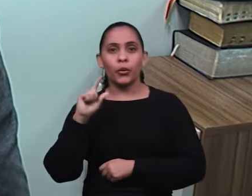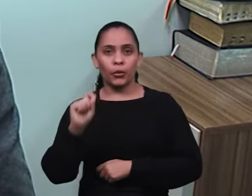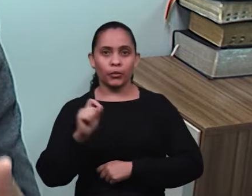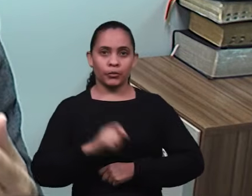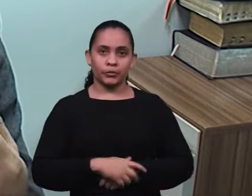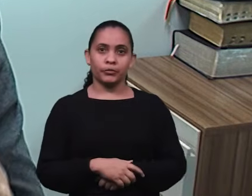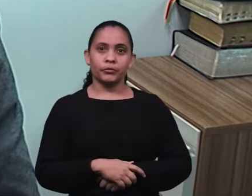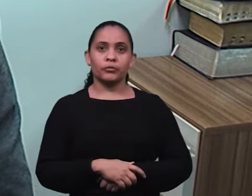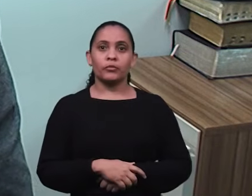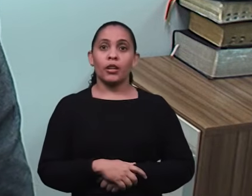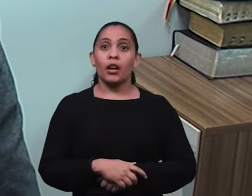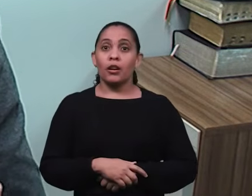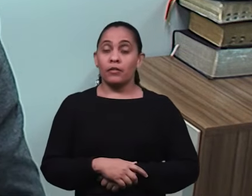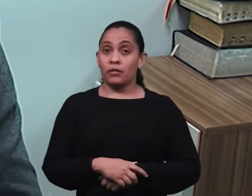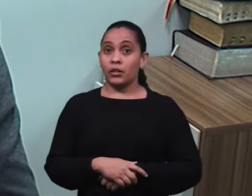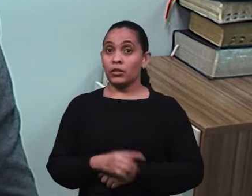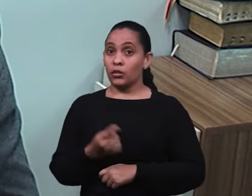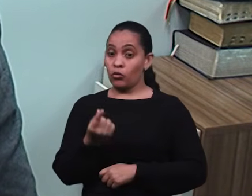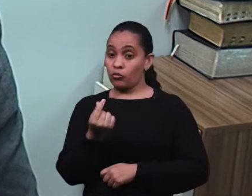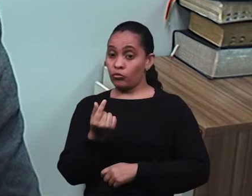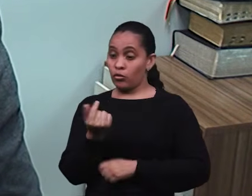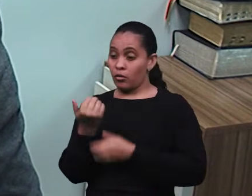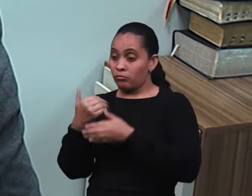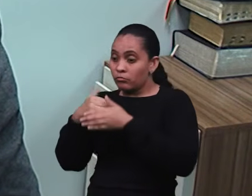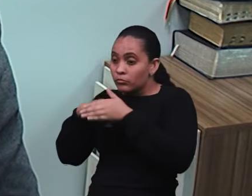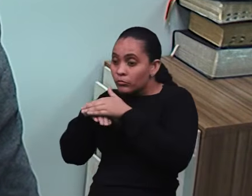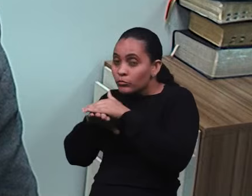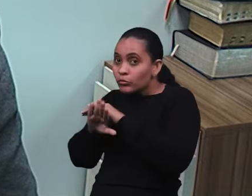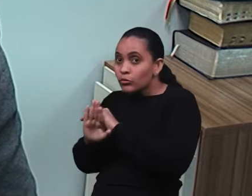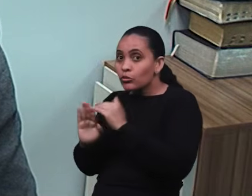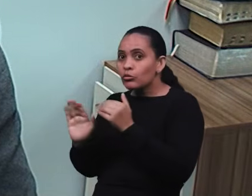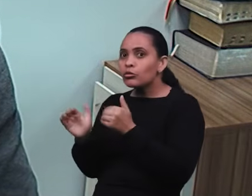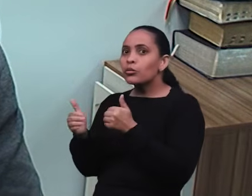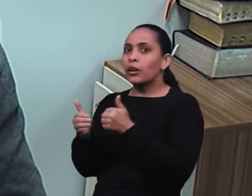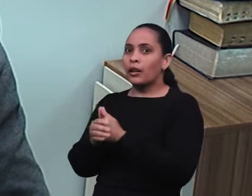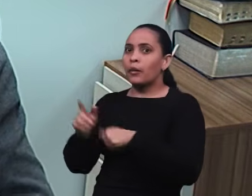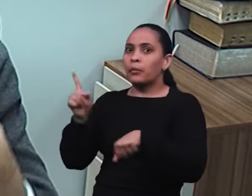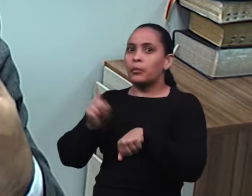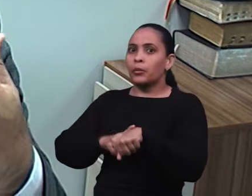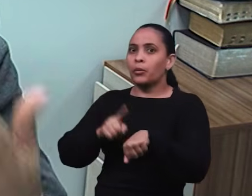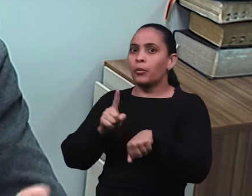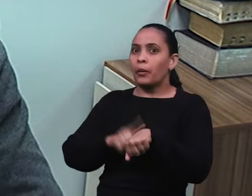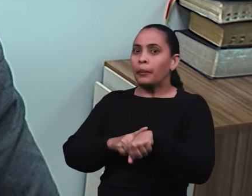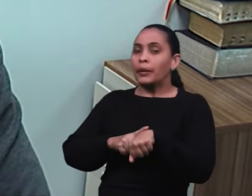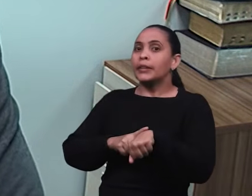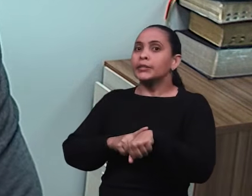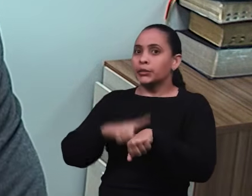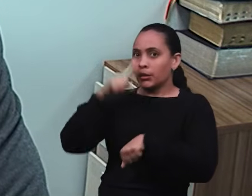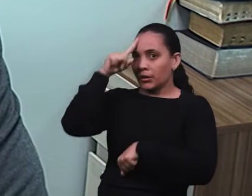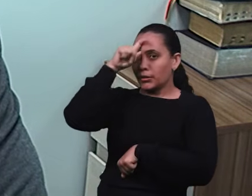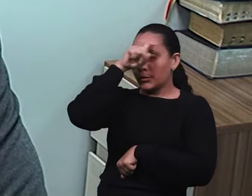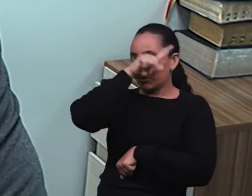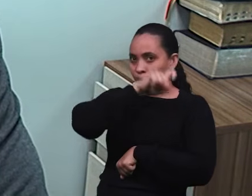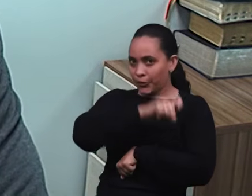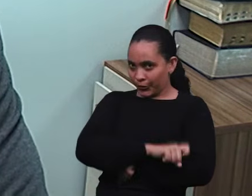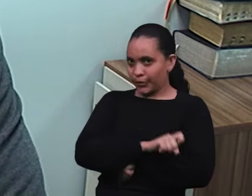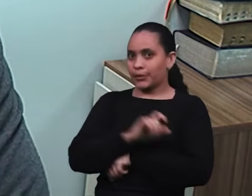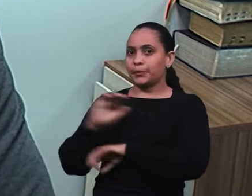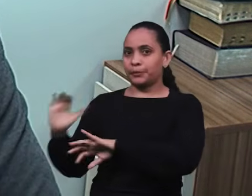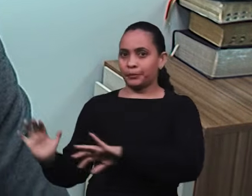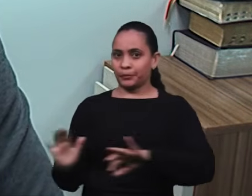tema será reserva de emergência. O que é isso, reserva de emergência? Então você vai acompanhar no próximo episódio aqui do